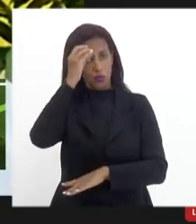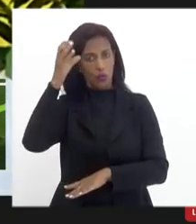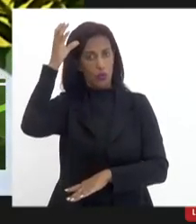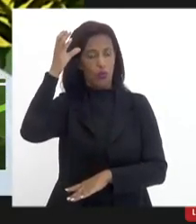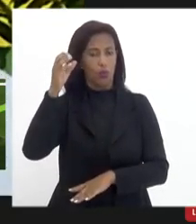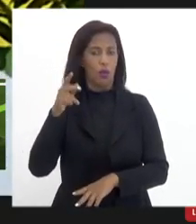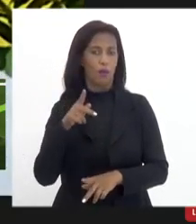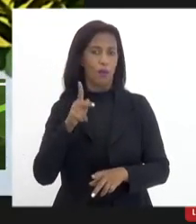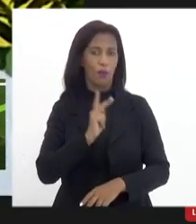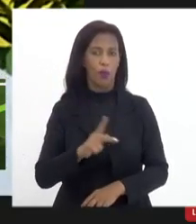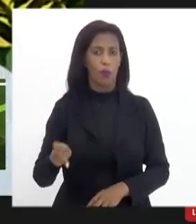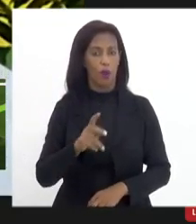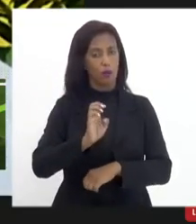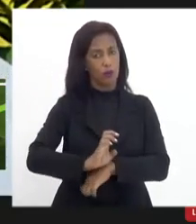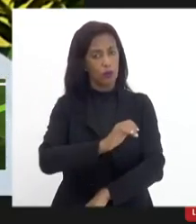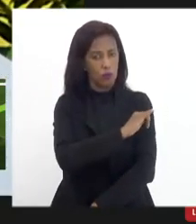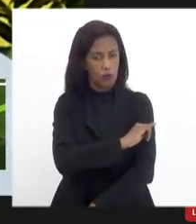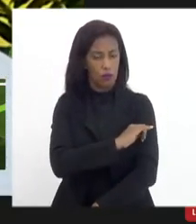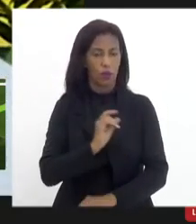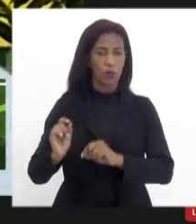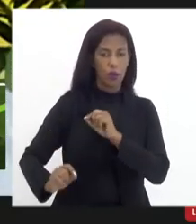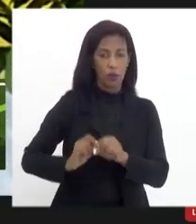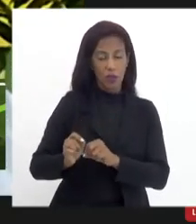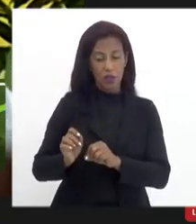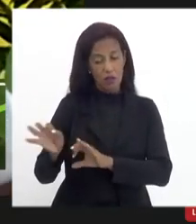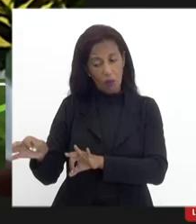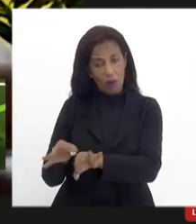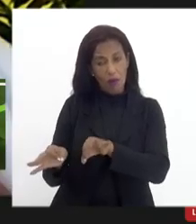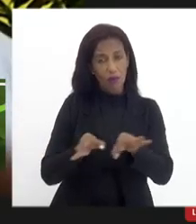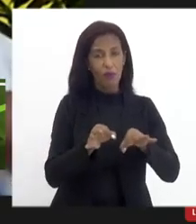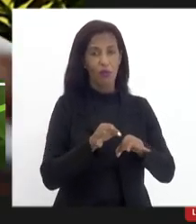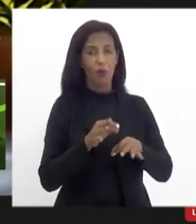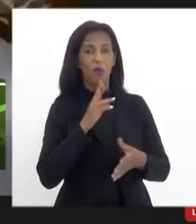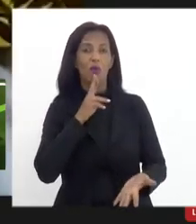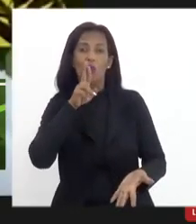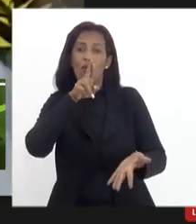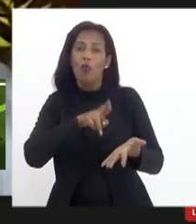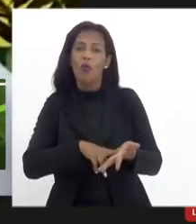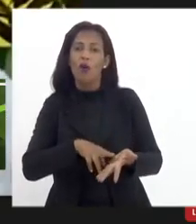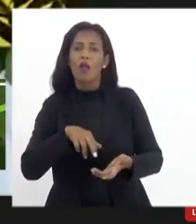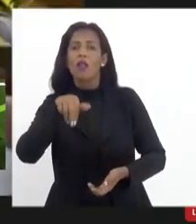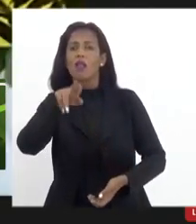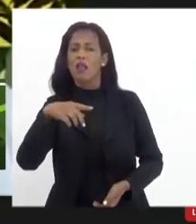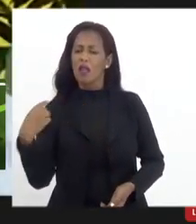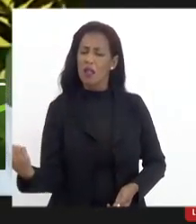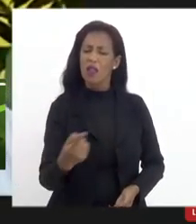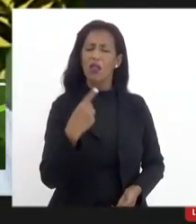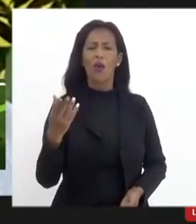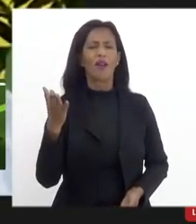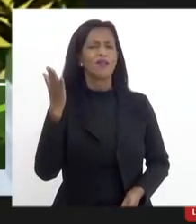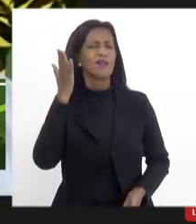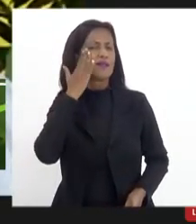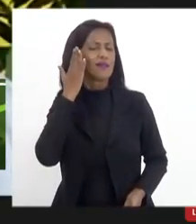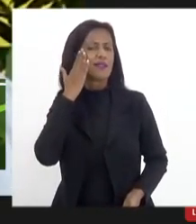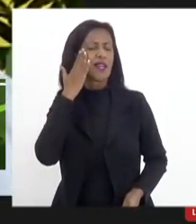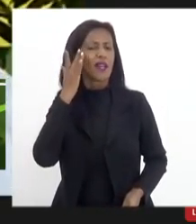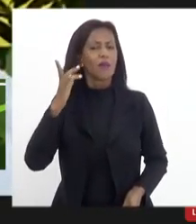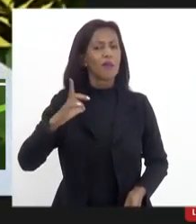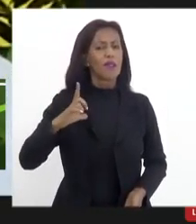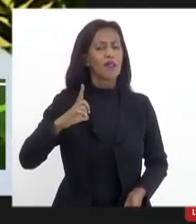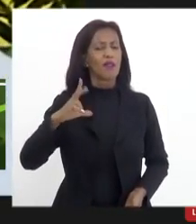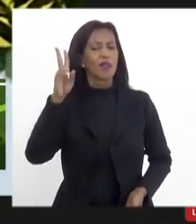Janeiro. Porque isso é uma forma de reconhecer quem nós já sabemos que está fazendo a